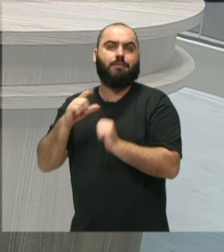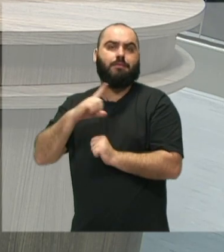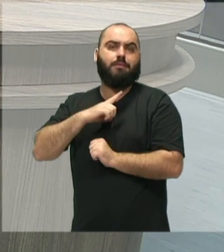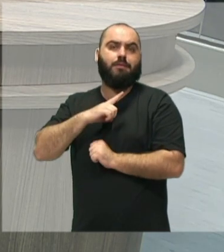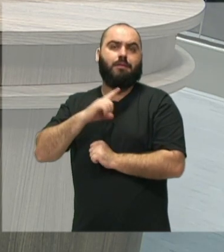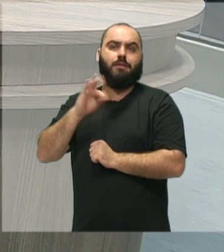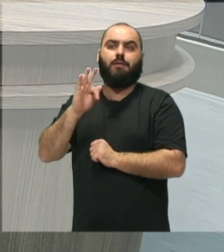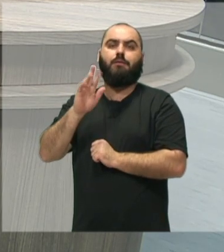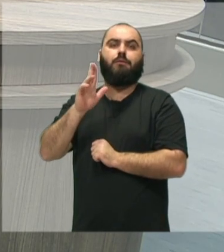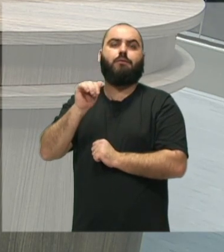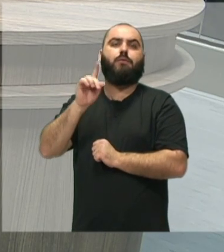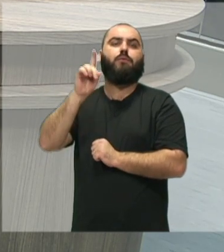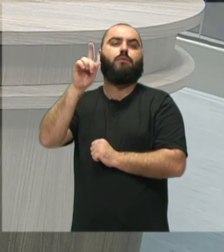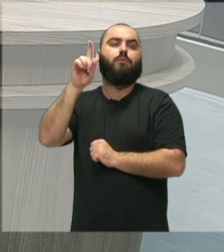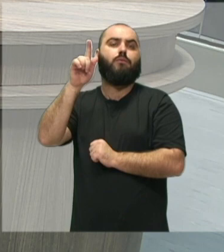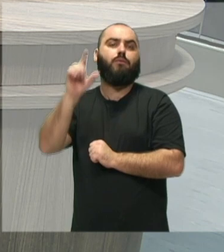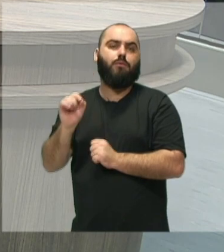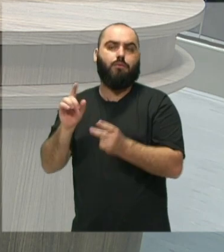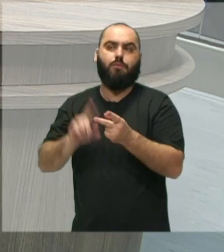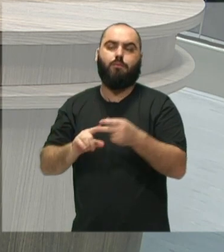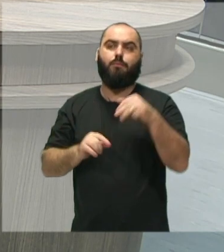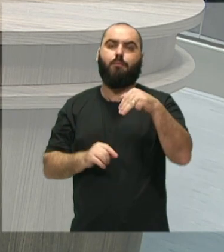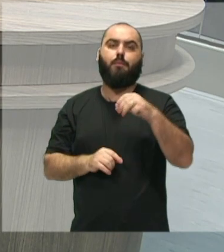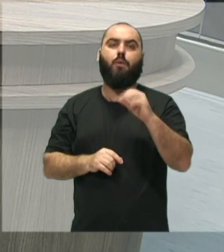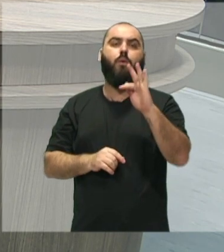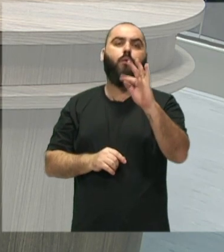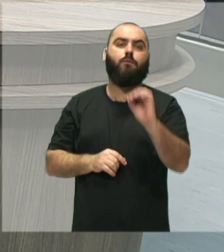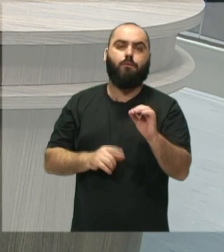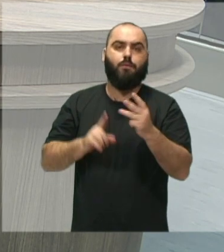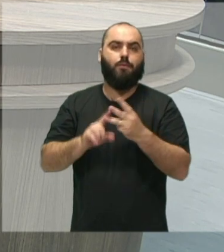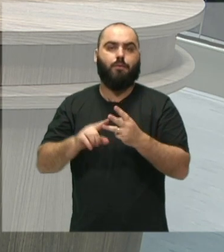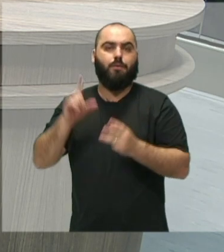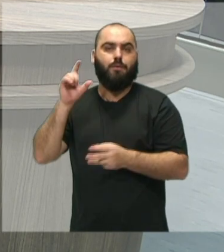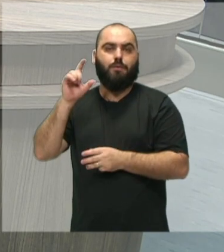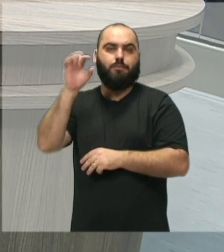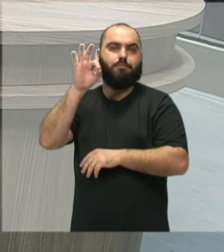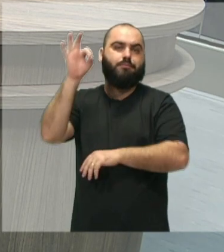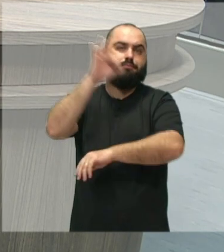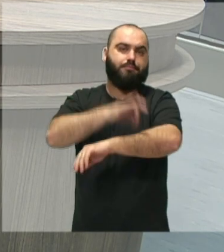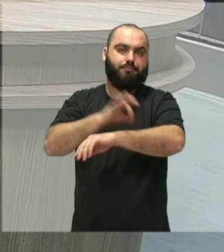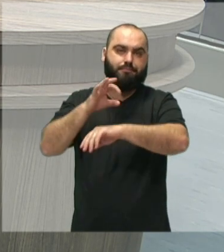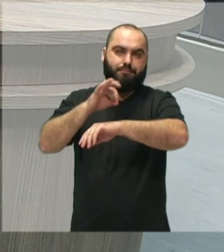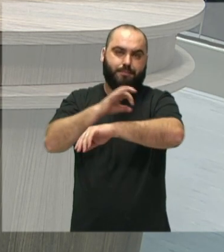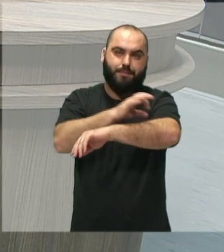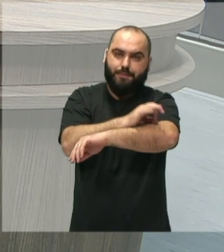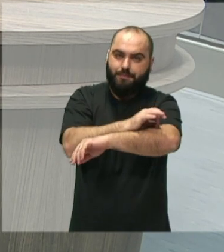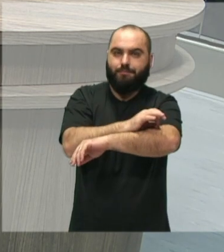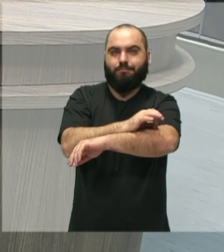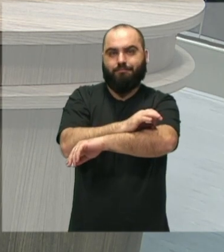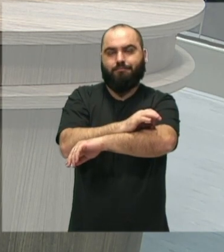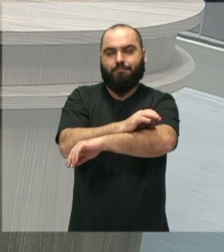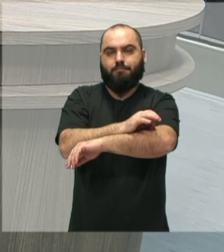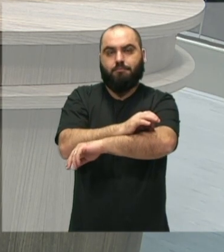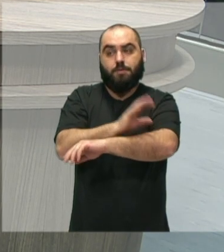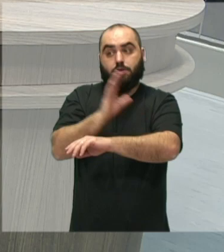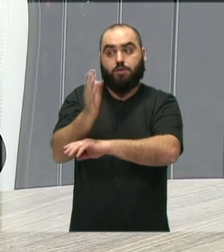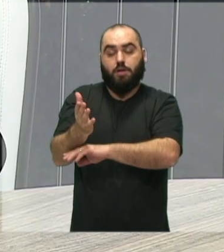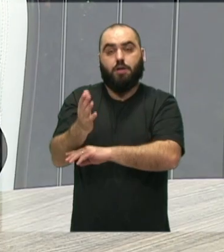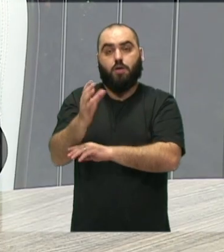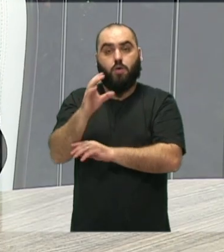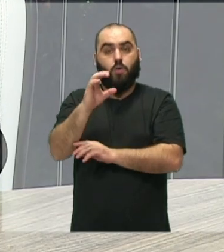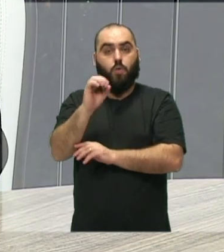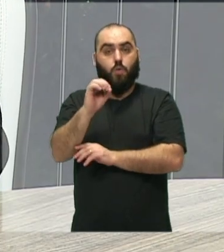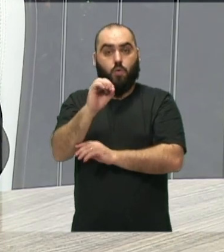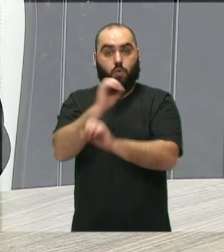por fungos, por mofo, por insetos também, né? E no caso do osso é mais ataque de